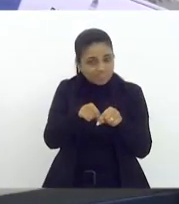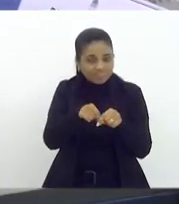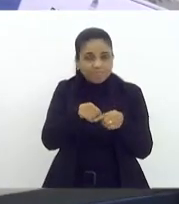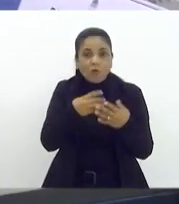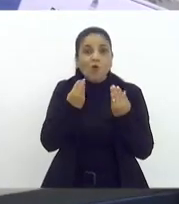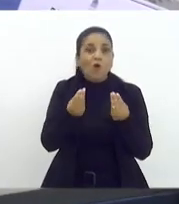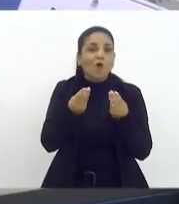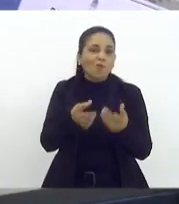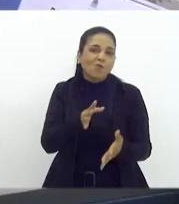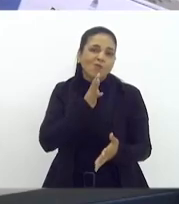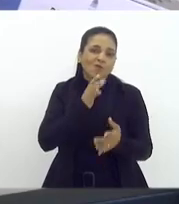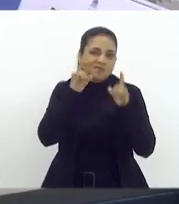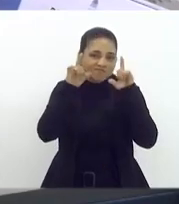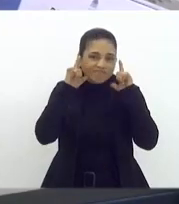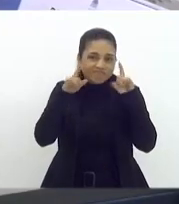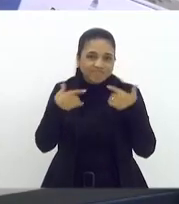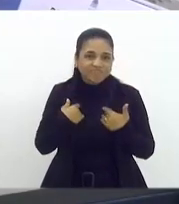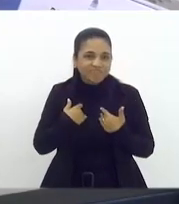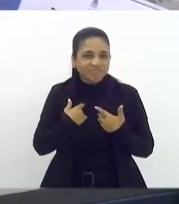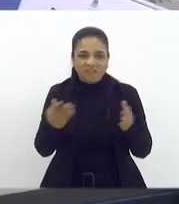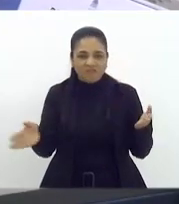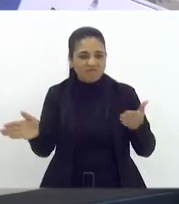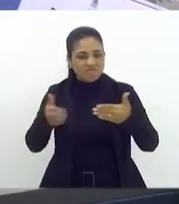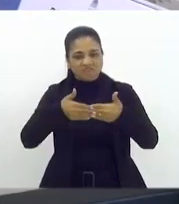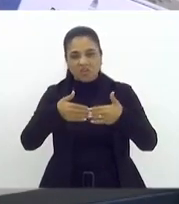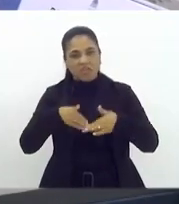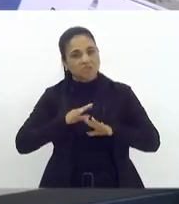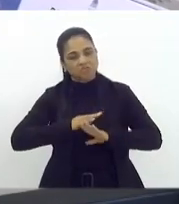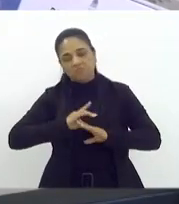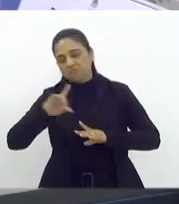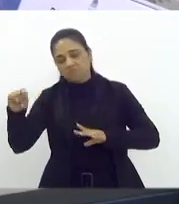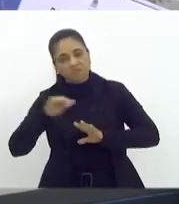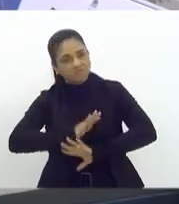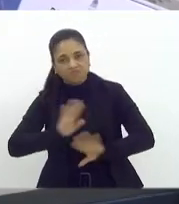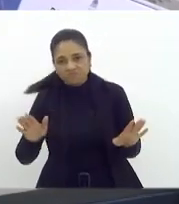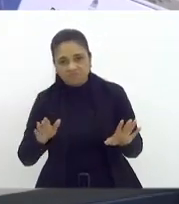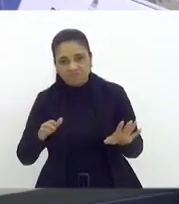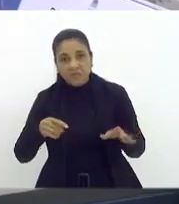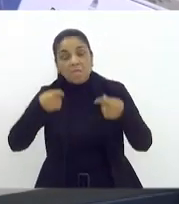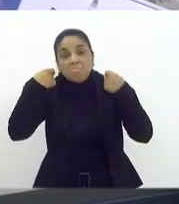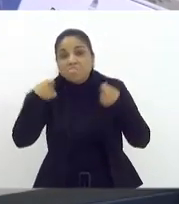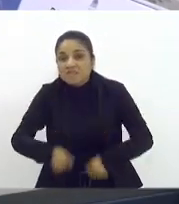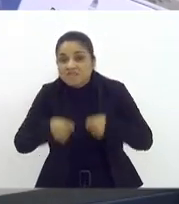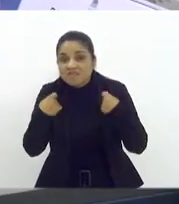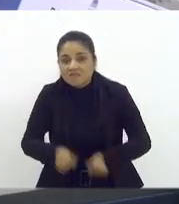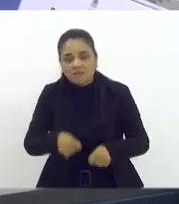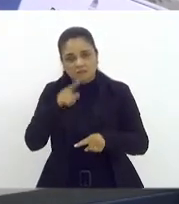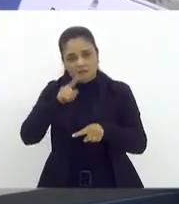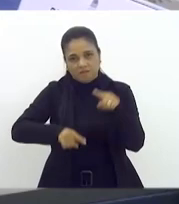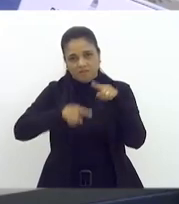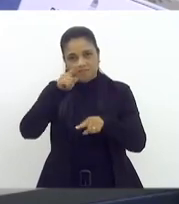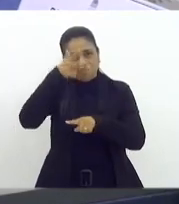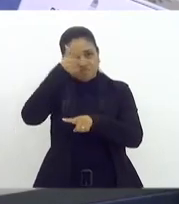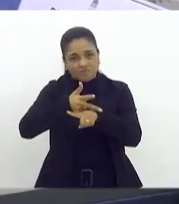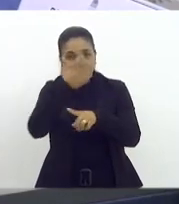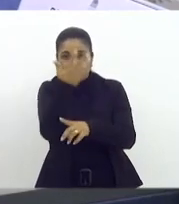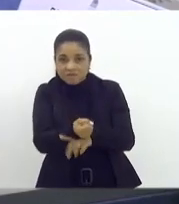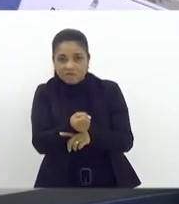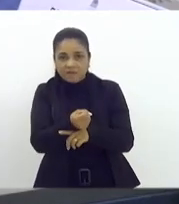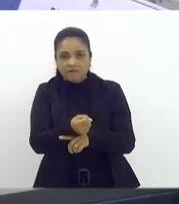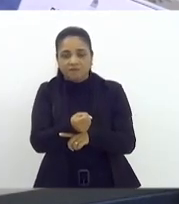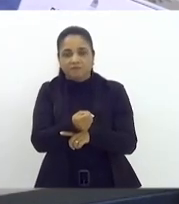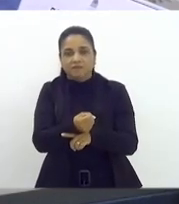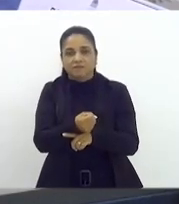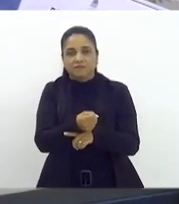a gente pode fechar aqui e vamos embora conversar de outro é isso é isso precisa ter isso e nenhum